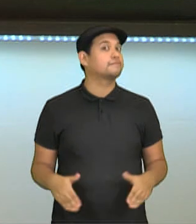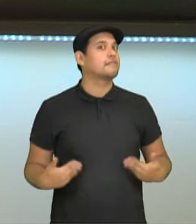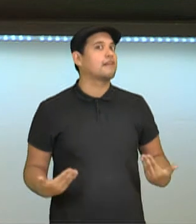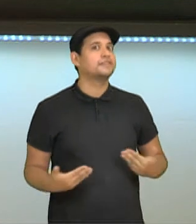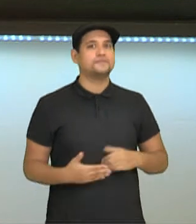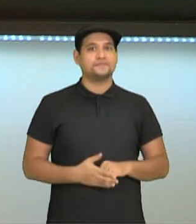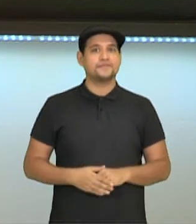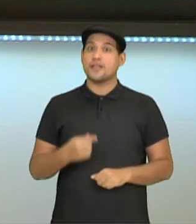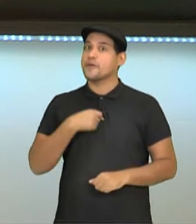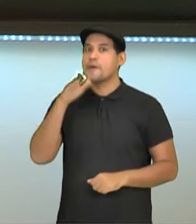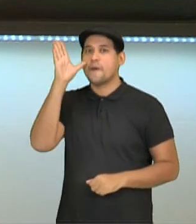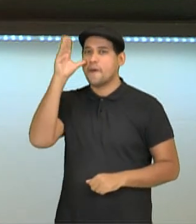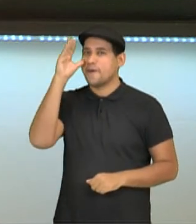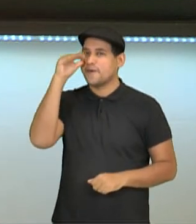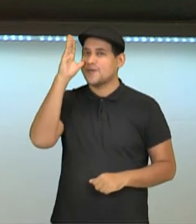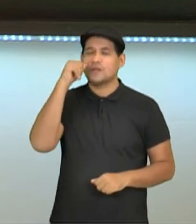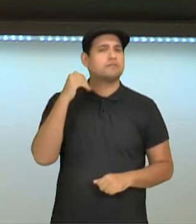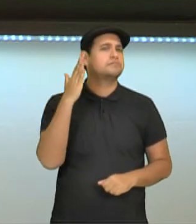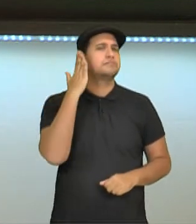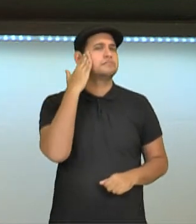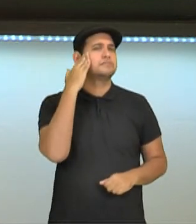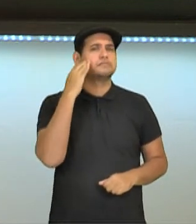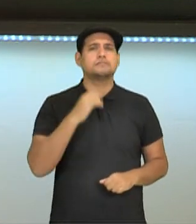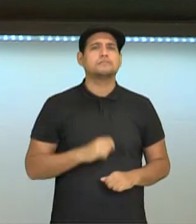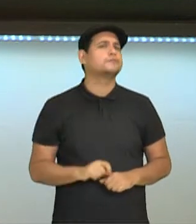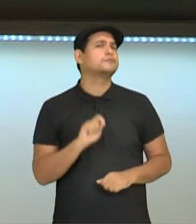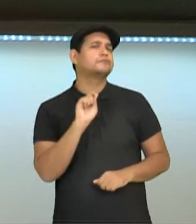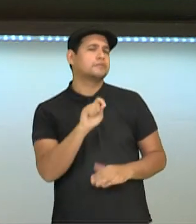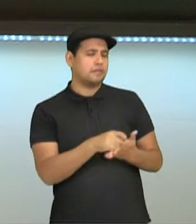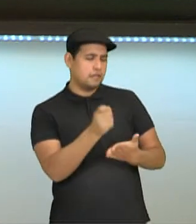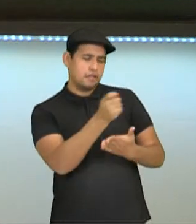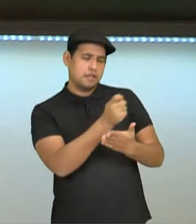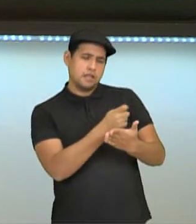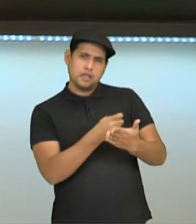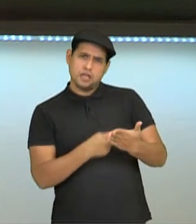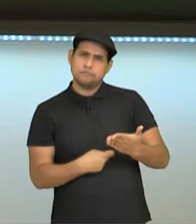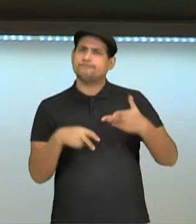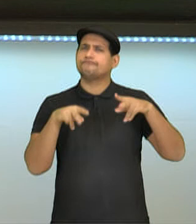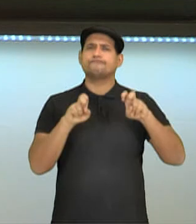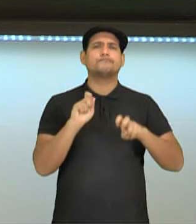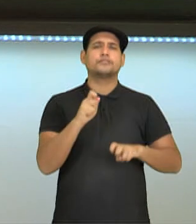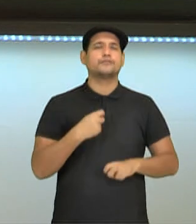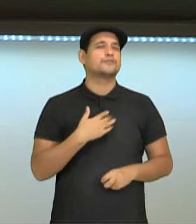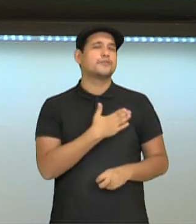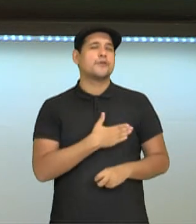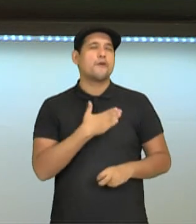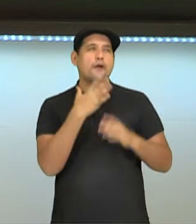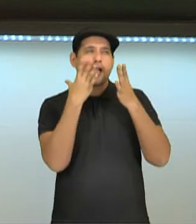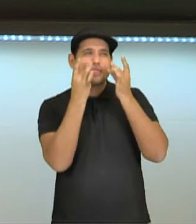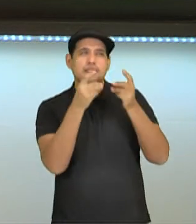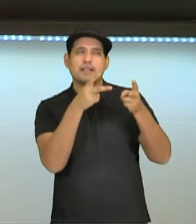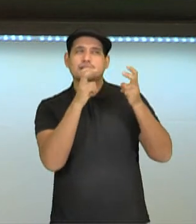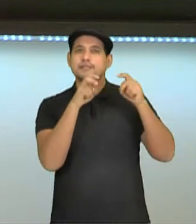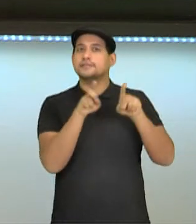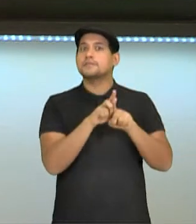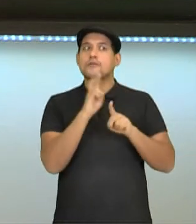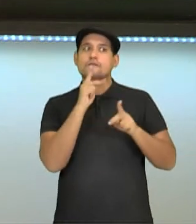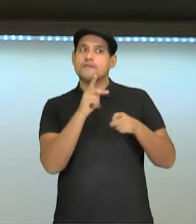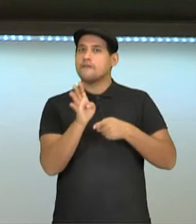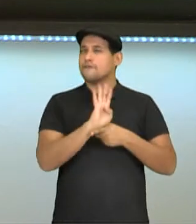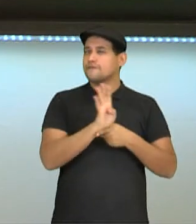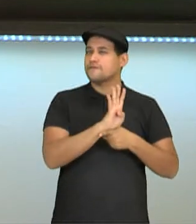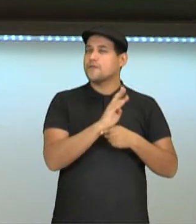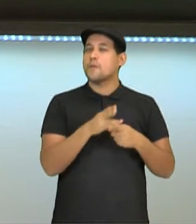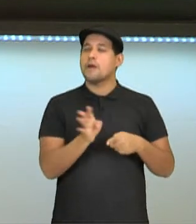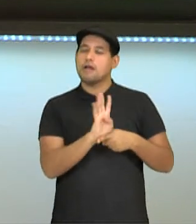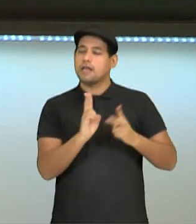E aí, fiquei bem curiosa para saber o que você escreveu, sobre o que você mais presta atenção quando assiste um filme,